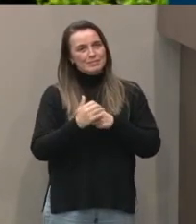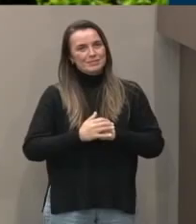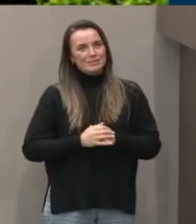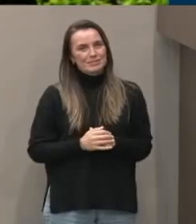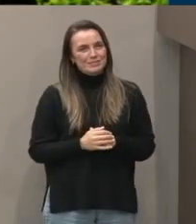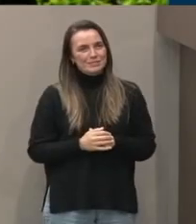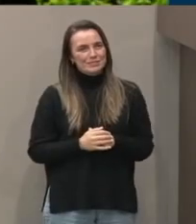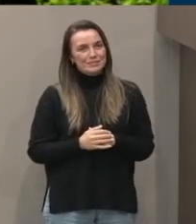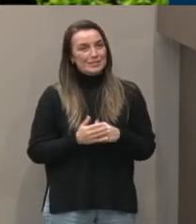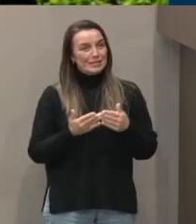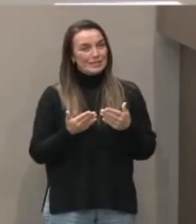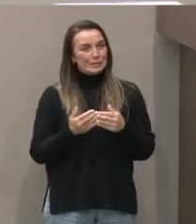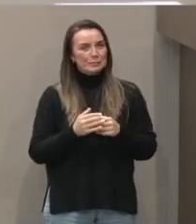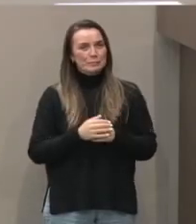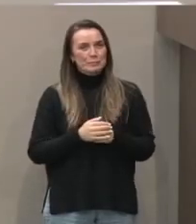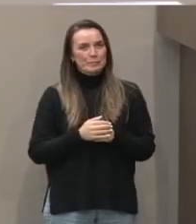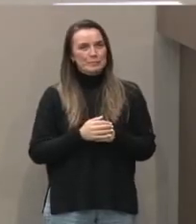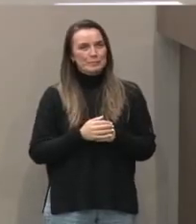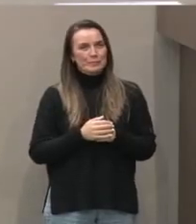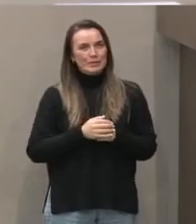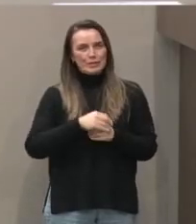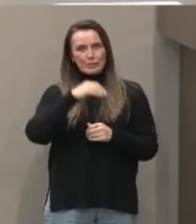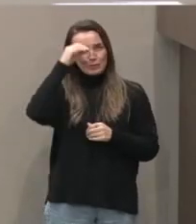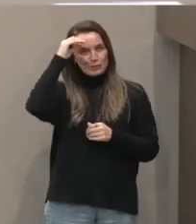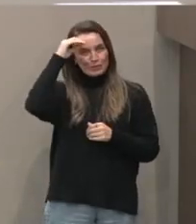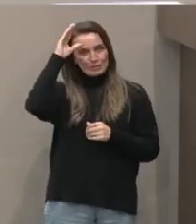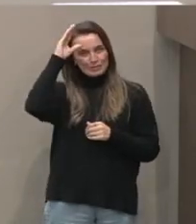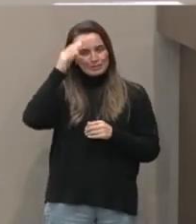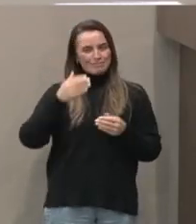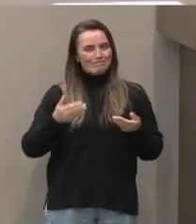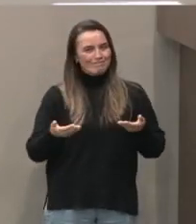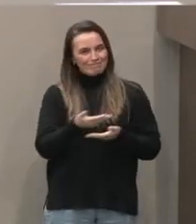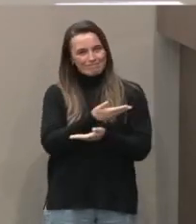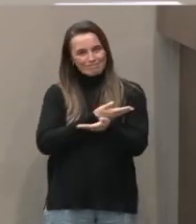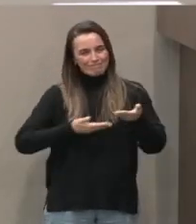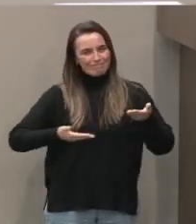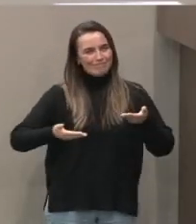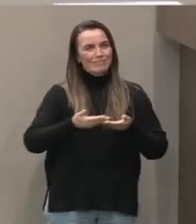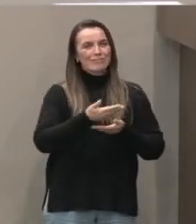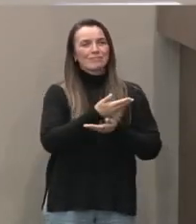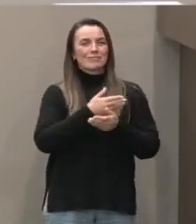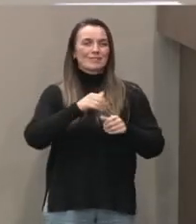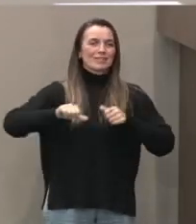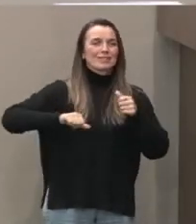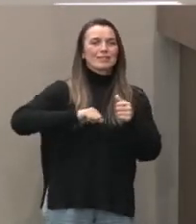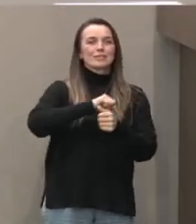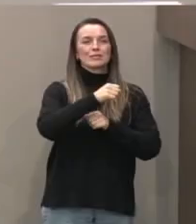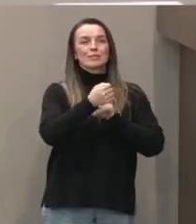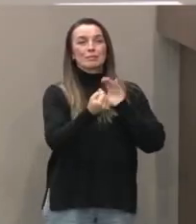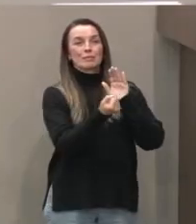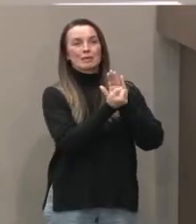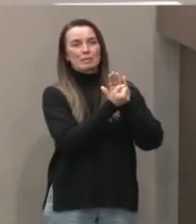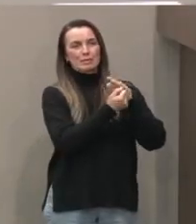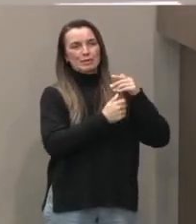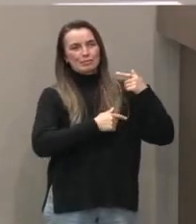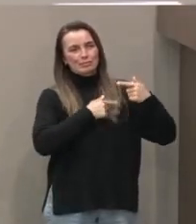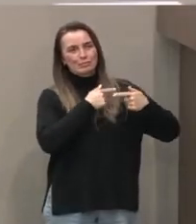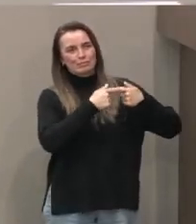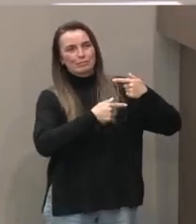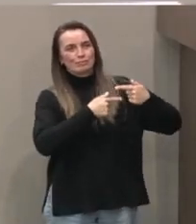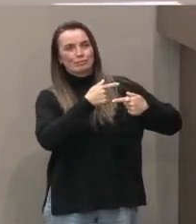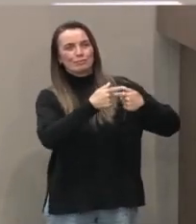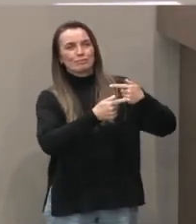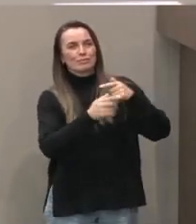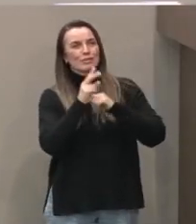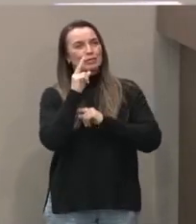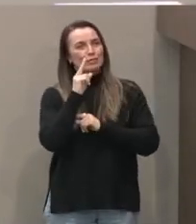Então, que o conhecimento compartilhado se transforma em legado, quando a gente vê